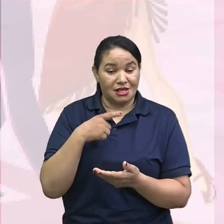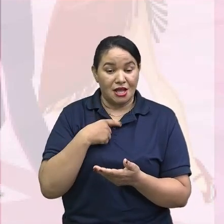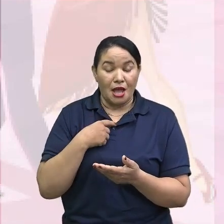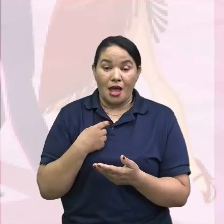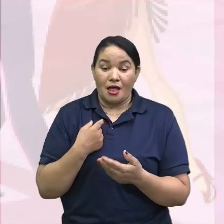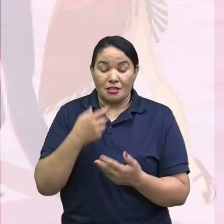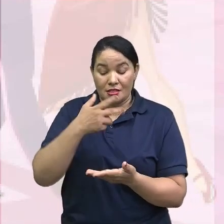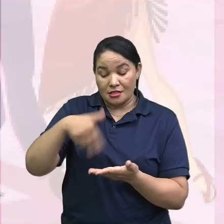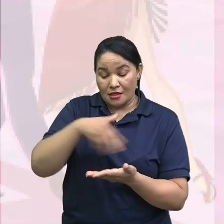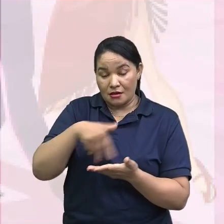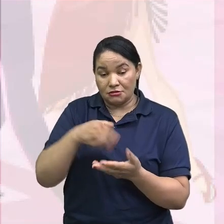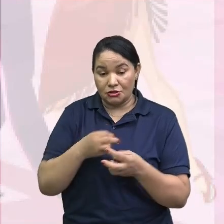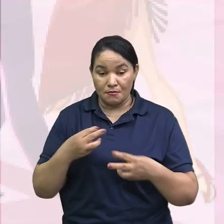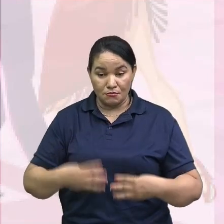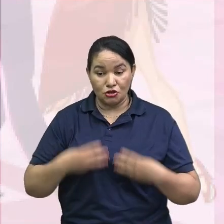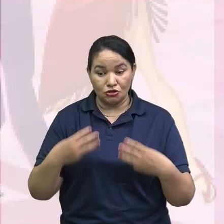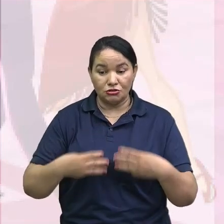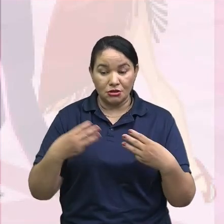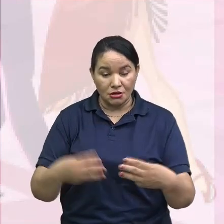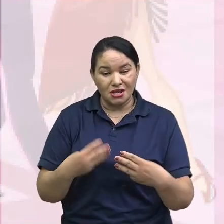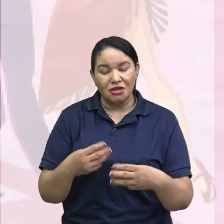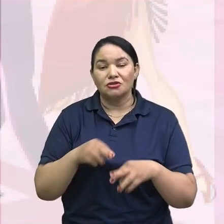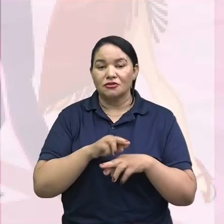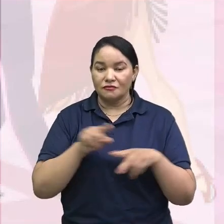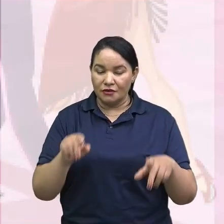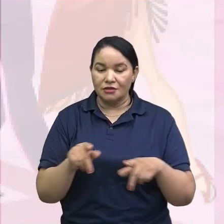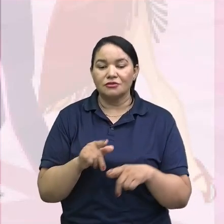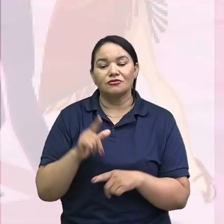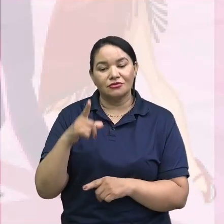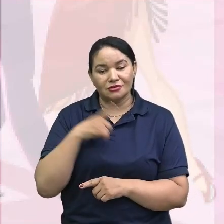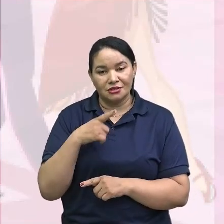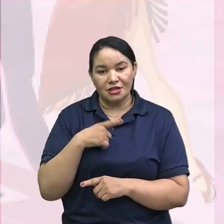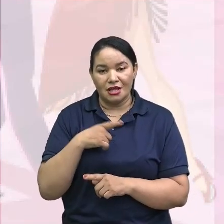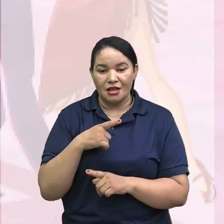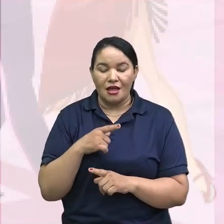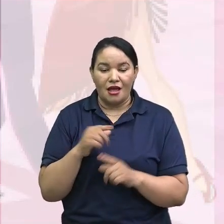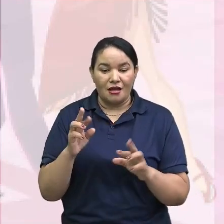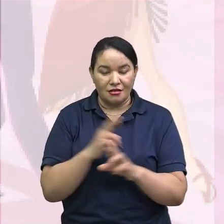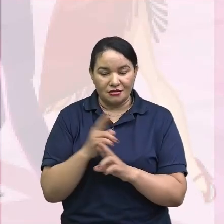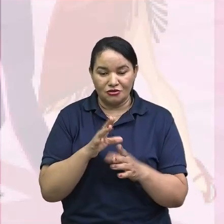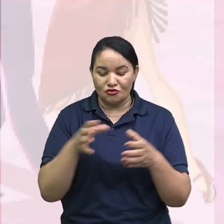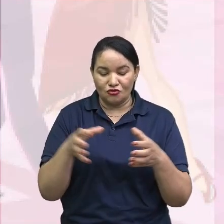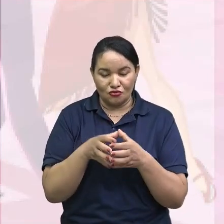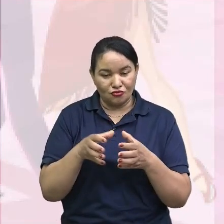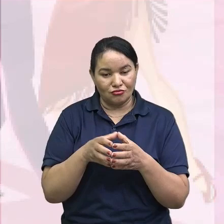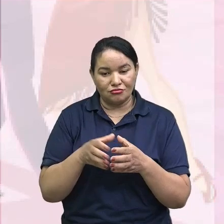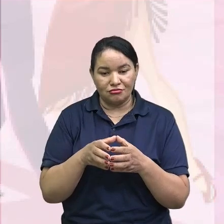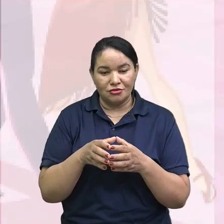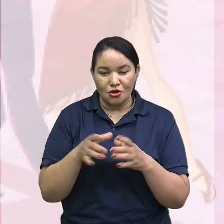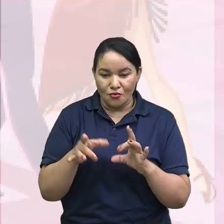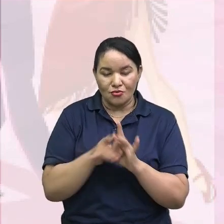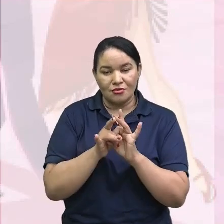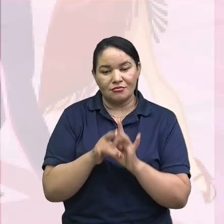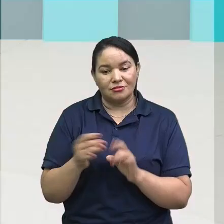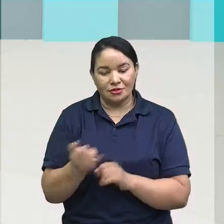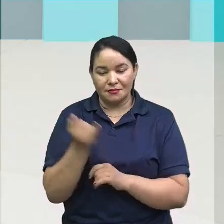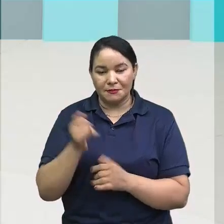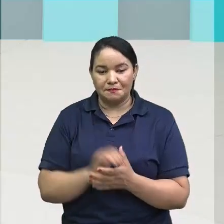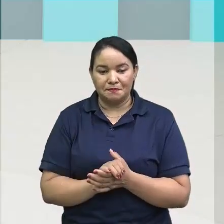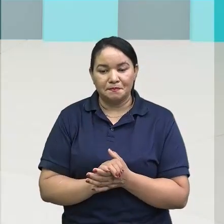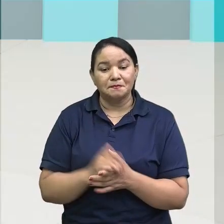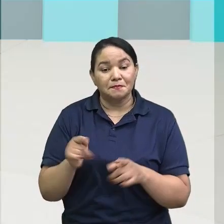ministeriais. Então, essa relação de grupo, de união, que é muito importante. Então, as danças